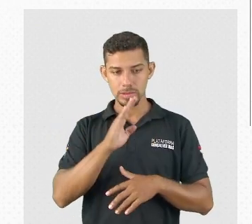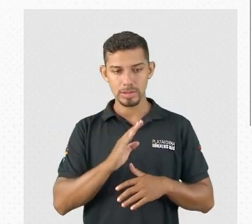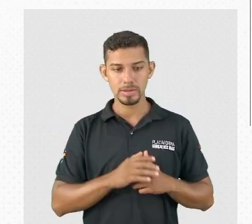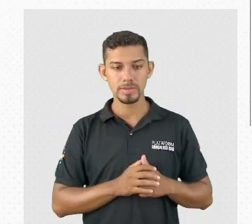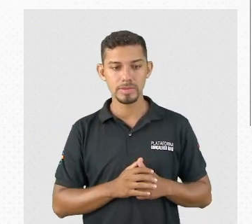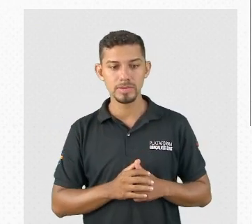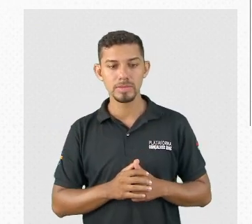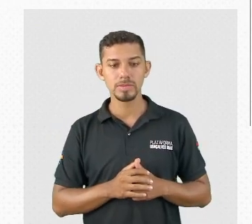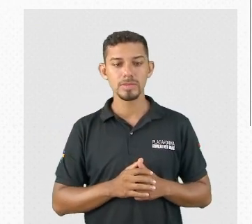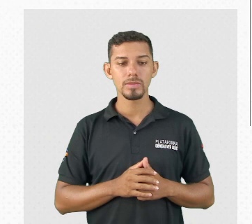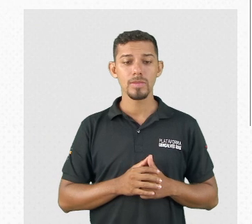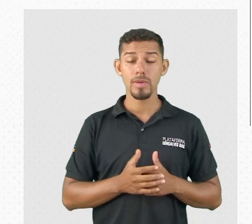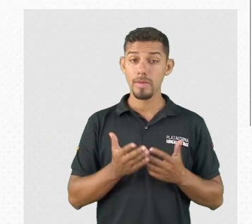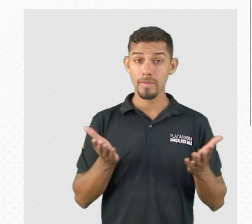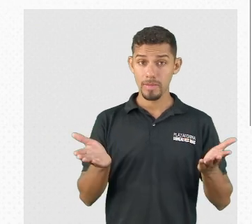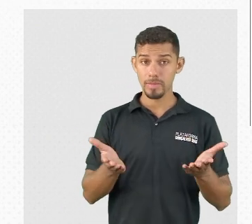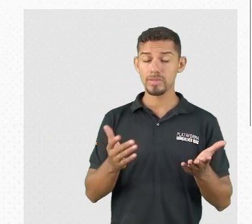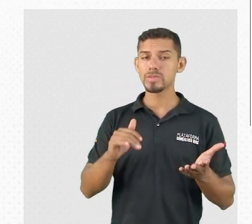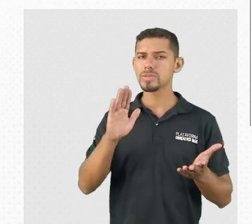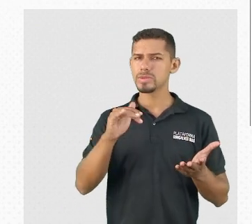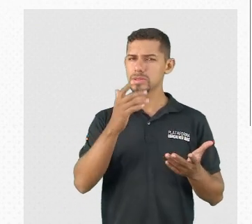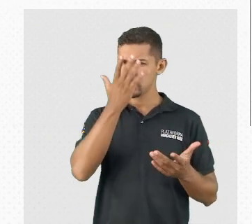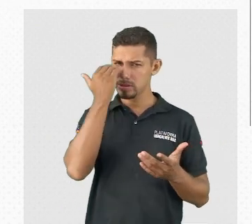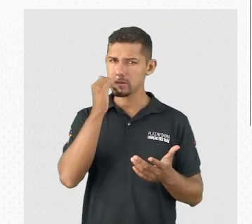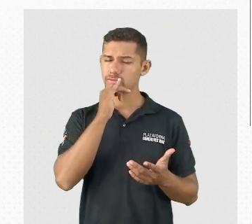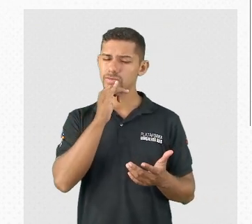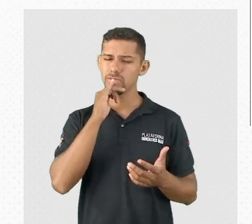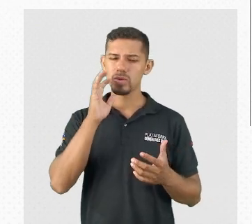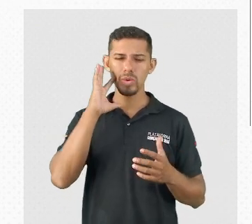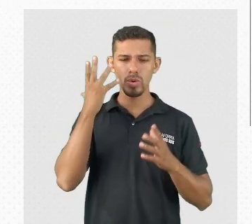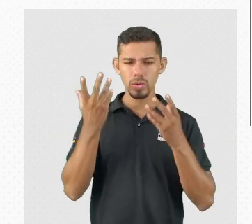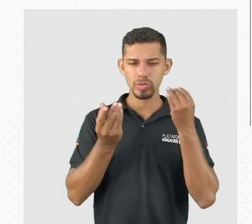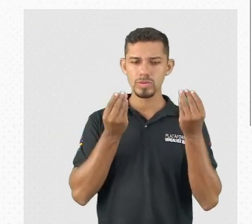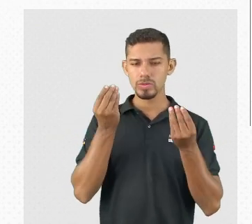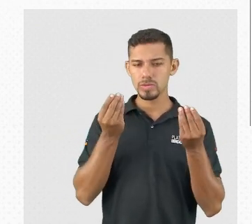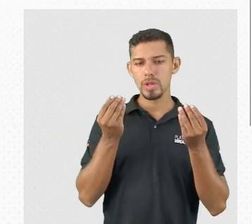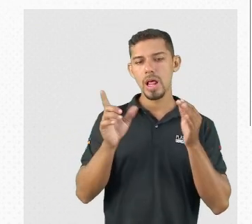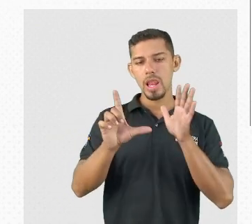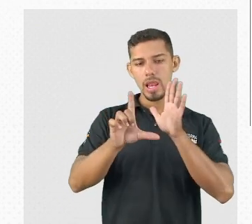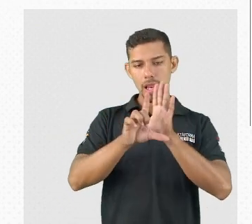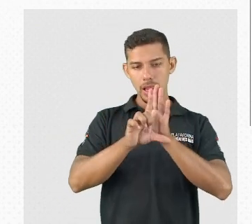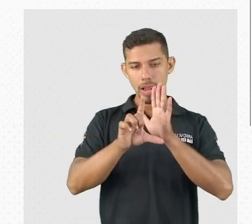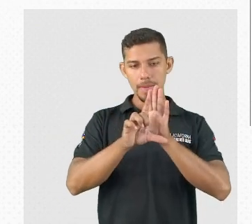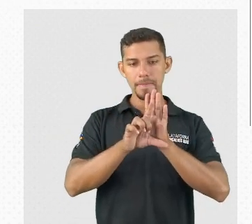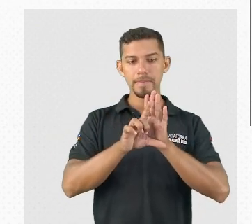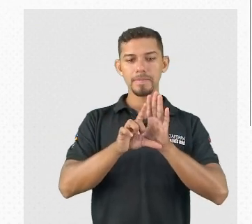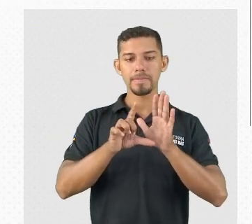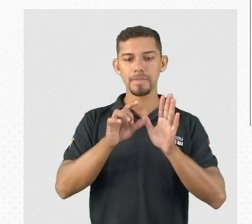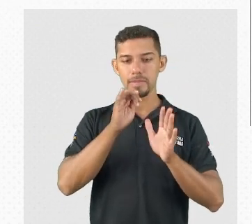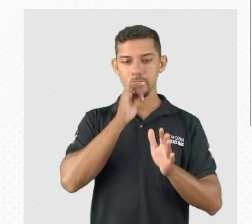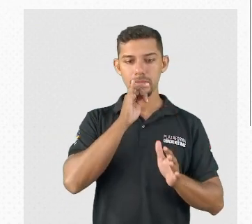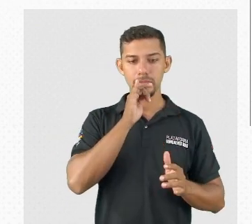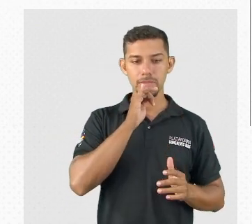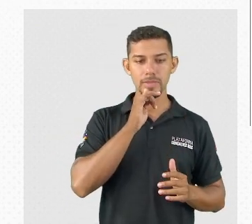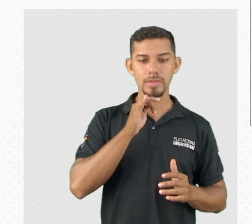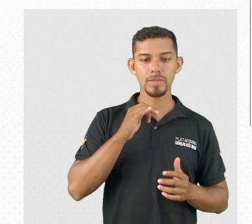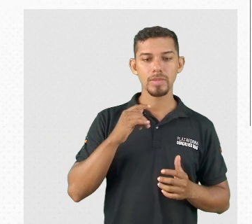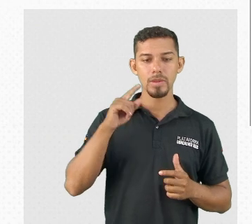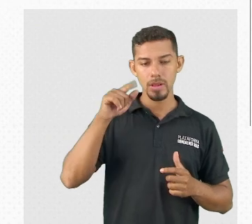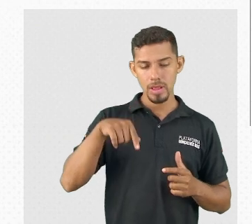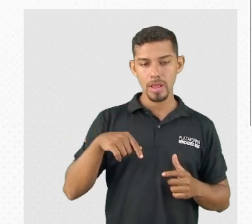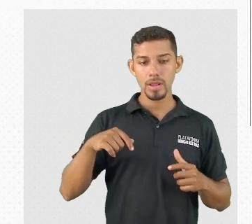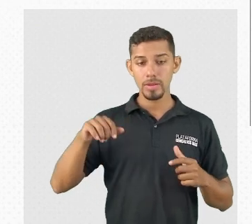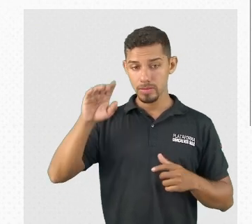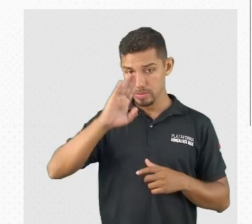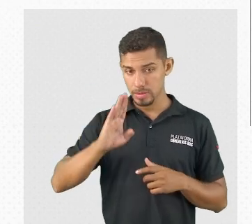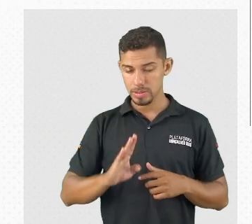Então, para essa questão, quem sabe aí como está funcionando melhor as leis, né, quanto às questões eleitorais no